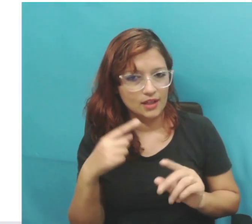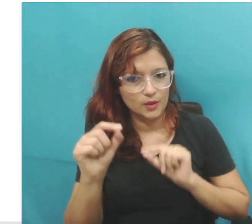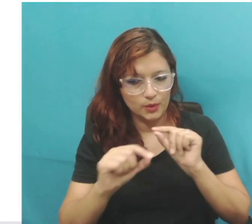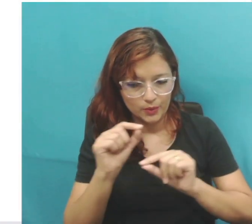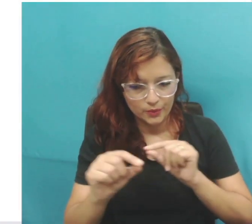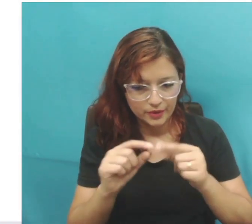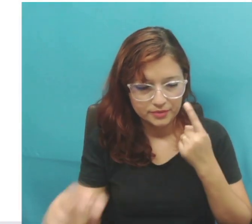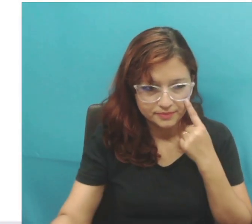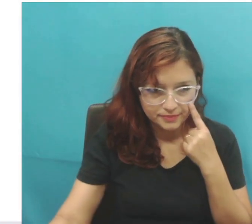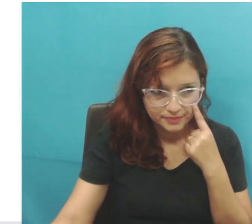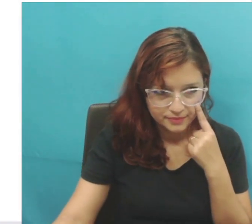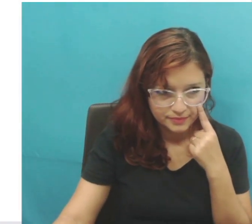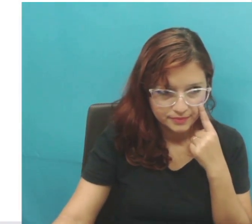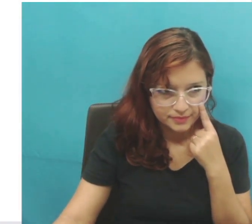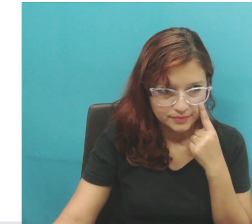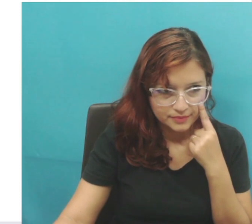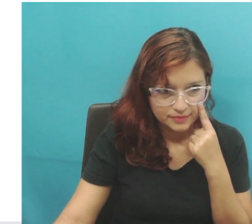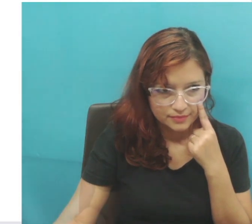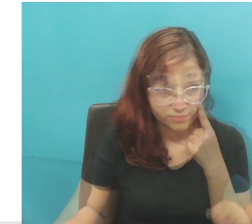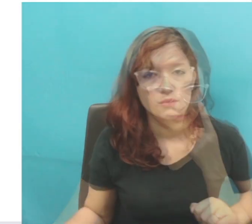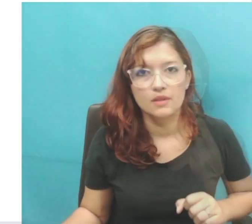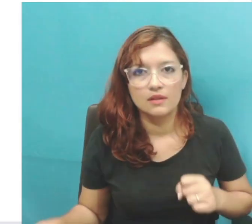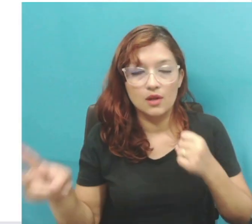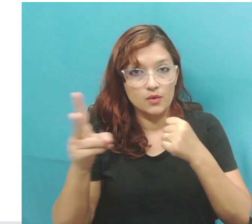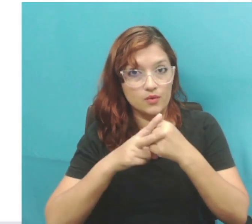Outra regra.